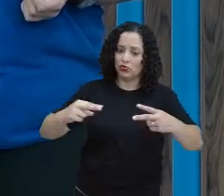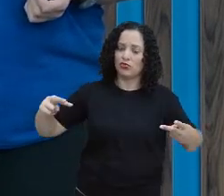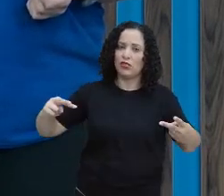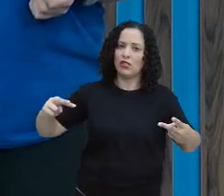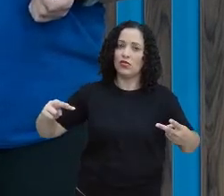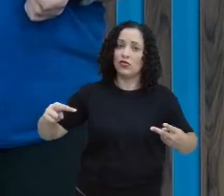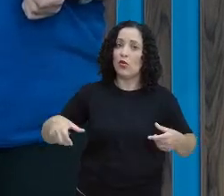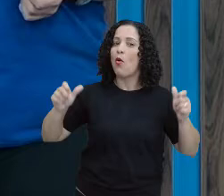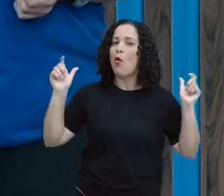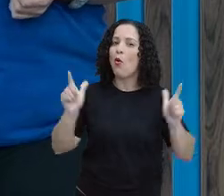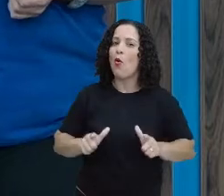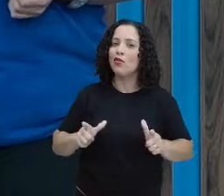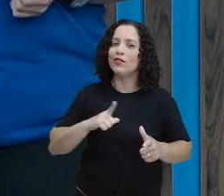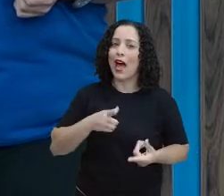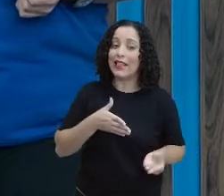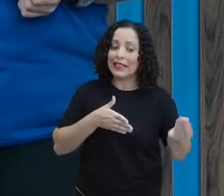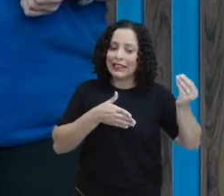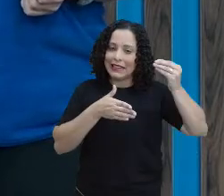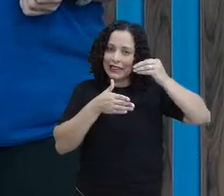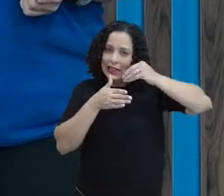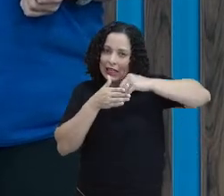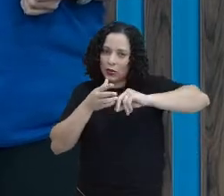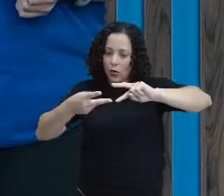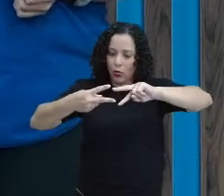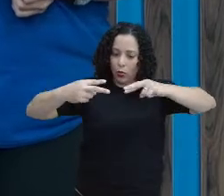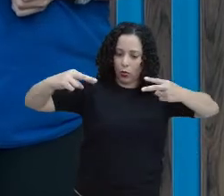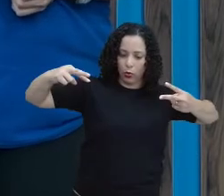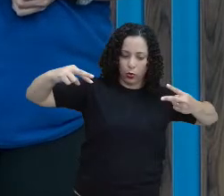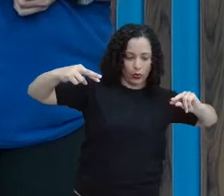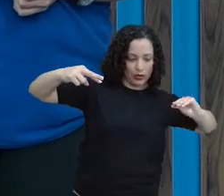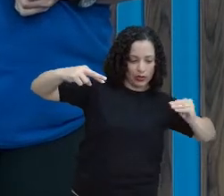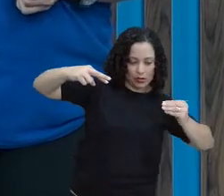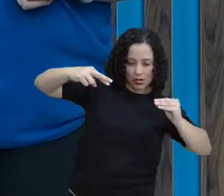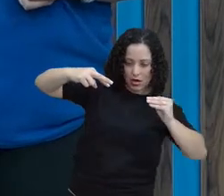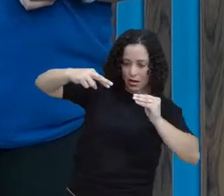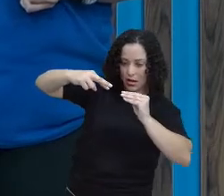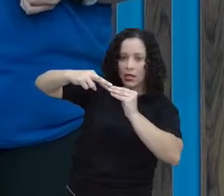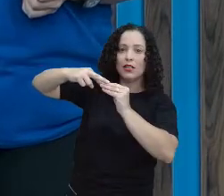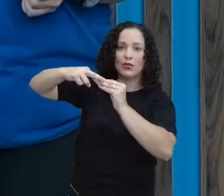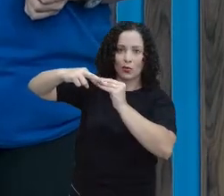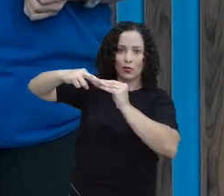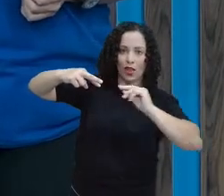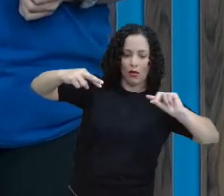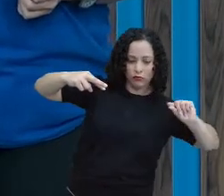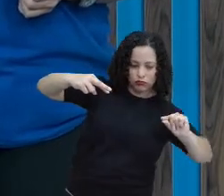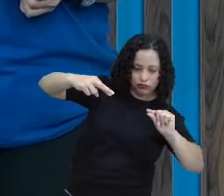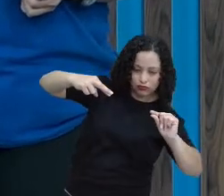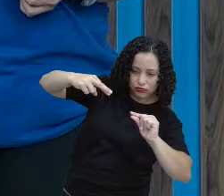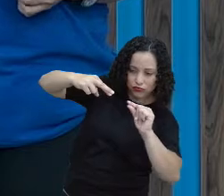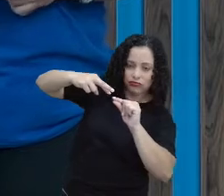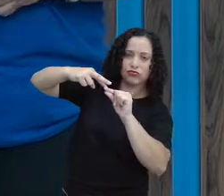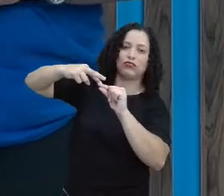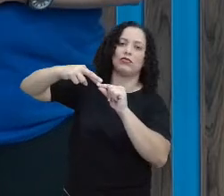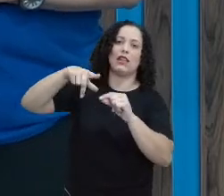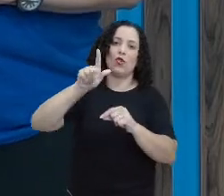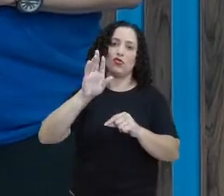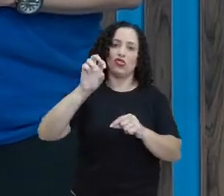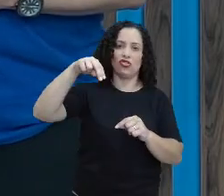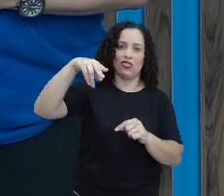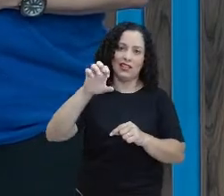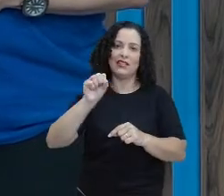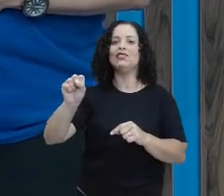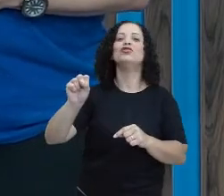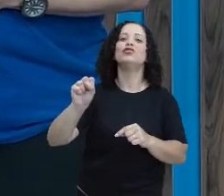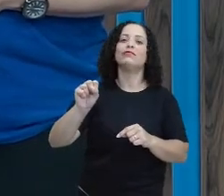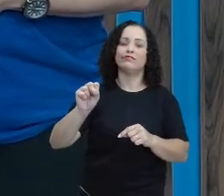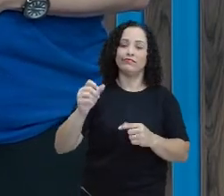onde? Lá no cromossomo, né? Dentro do DNA, dentro do núcleo da célula, né? Então,